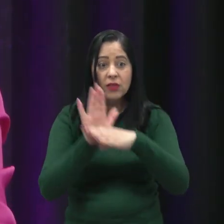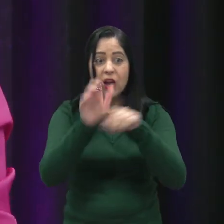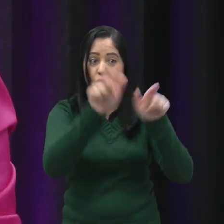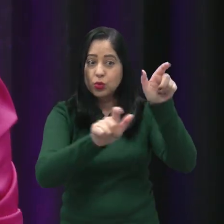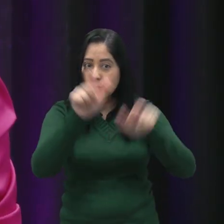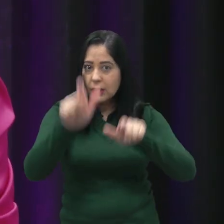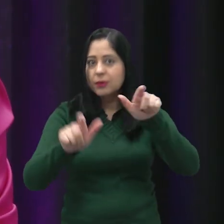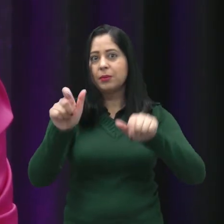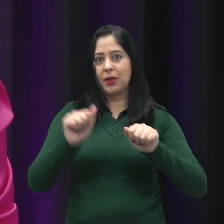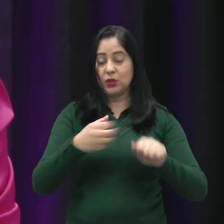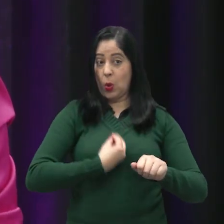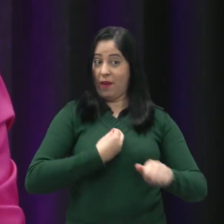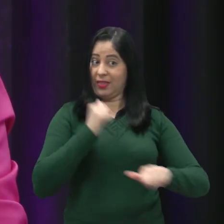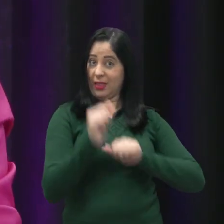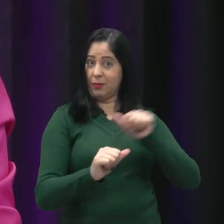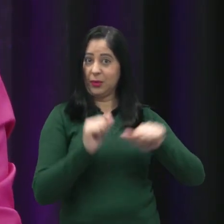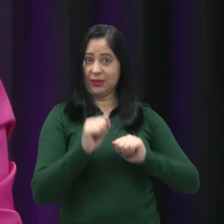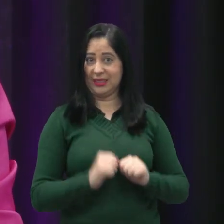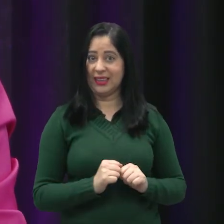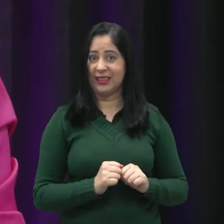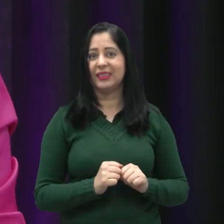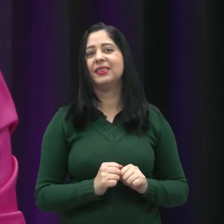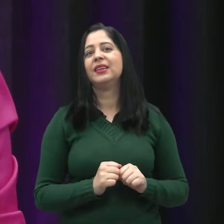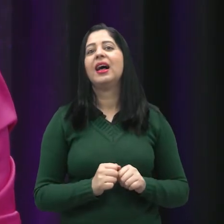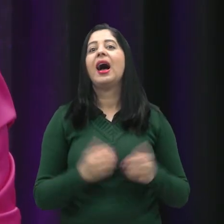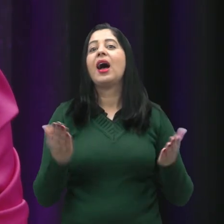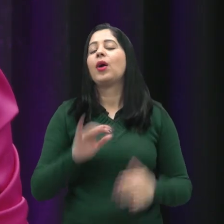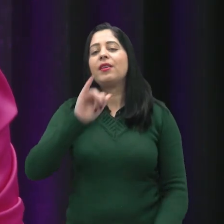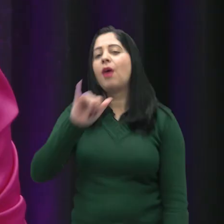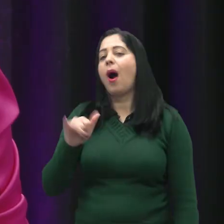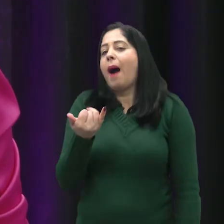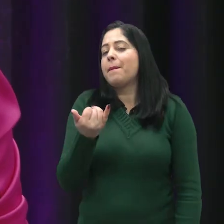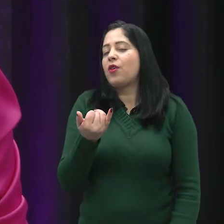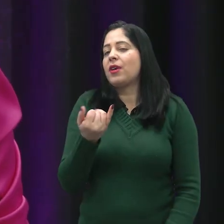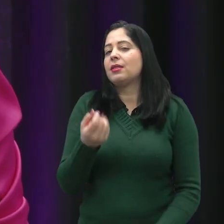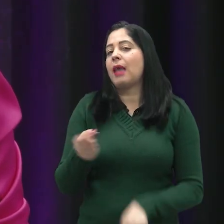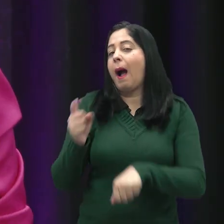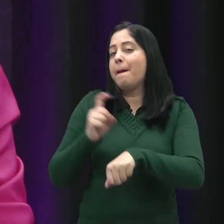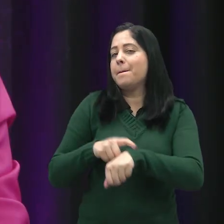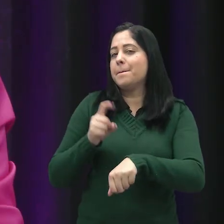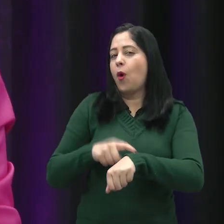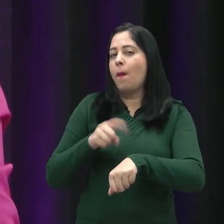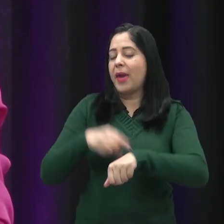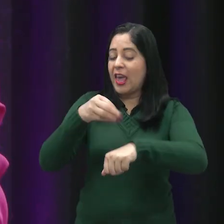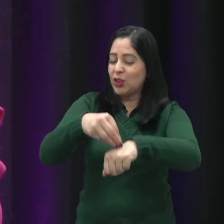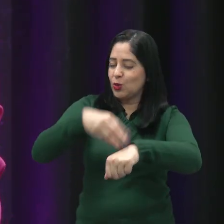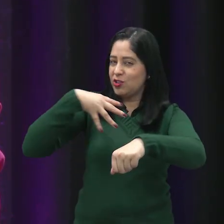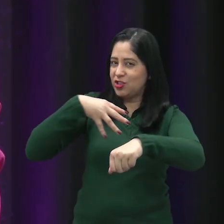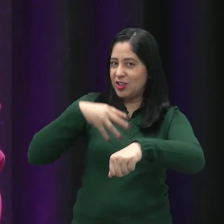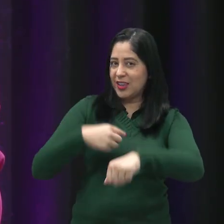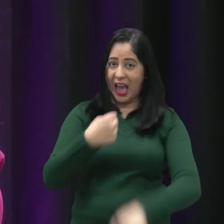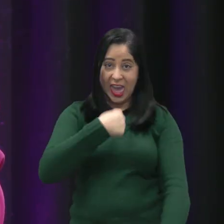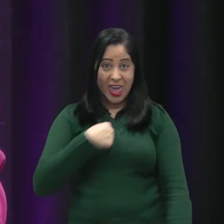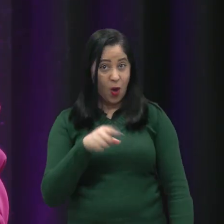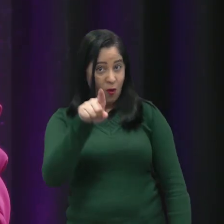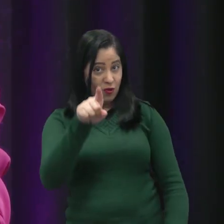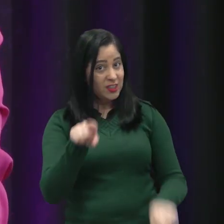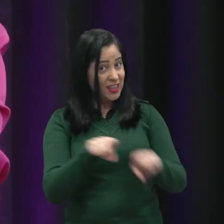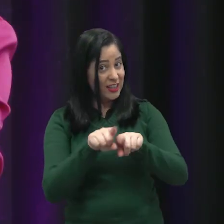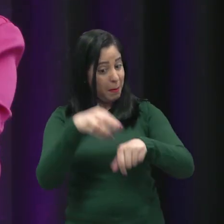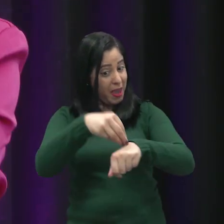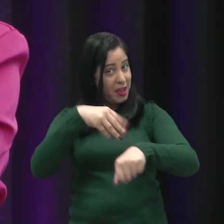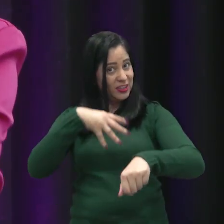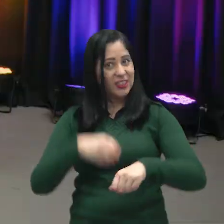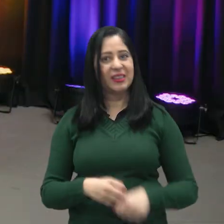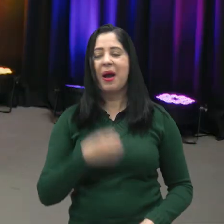técnicas de defesa pessoal. Vamos então aproveitar esse momento para pegar algumas dicas, eu e você aí de casa. Então, muito